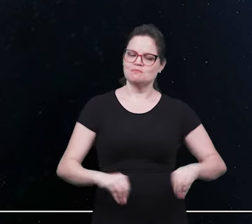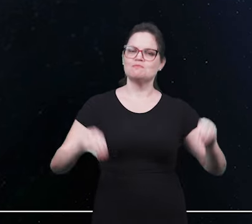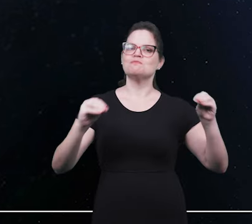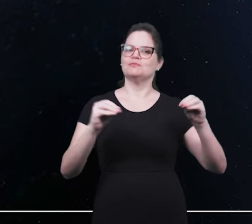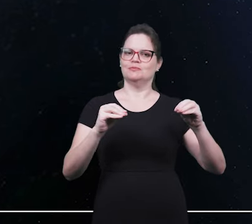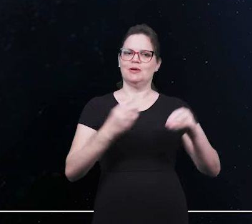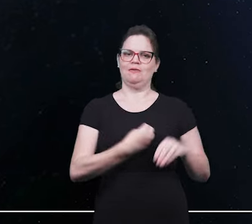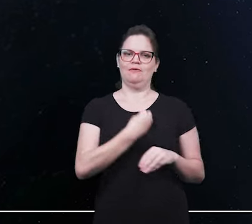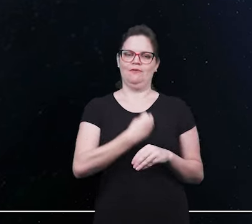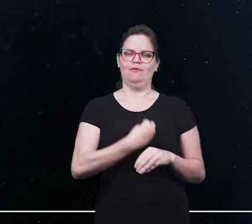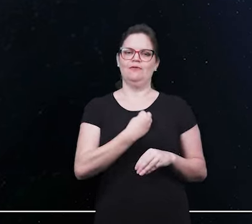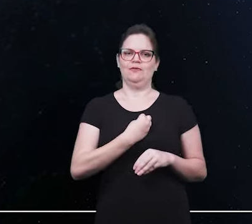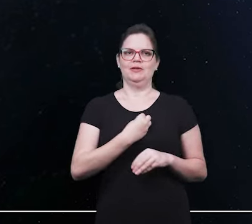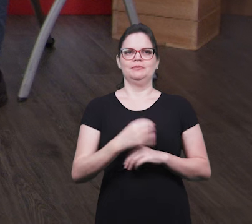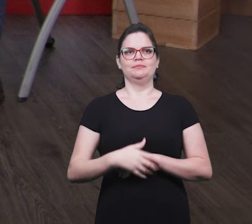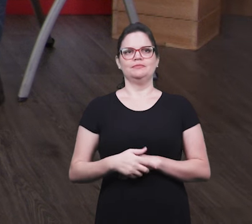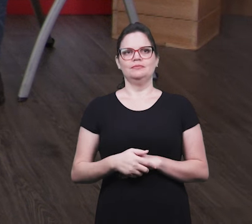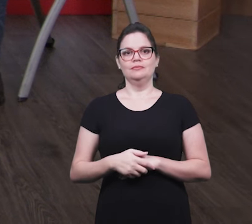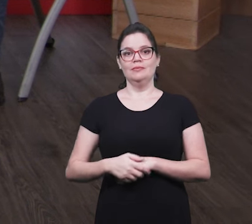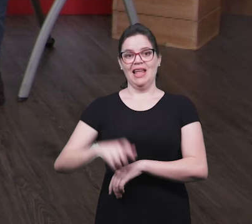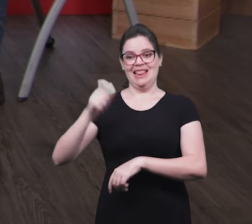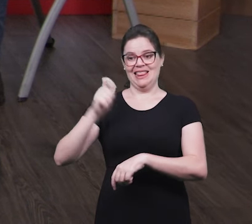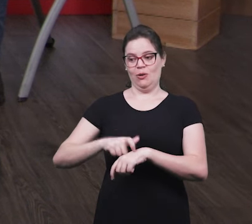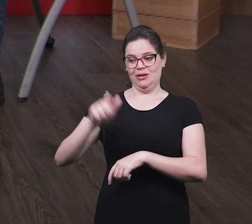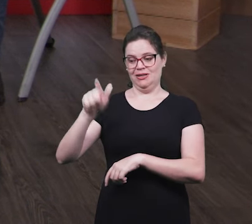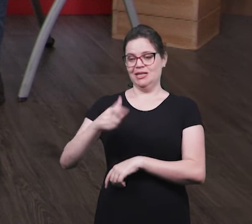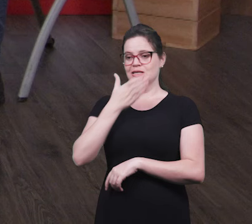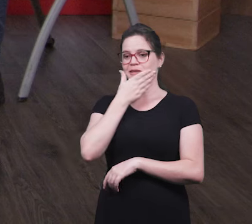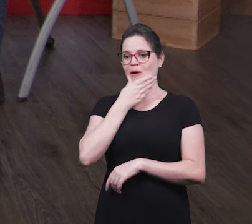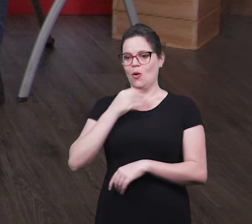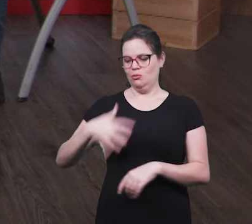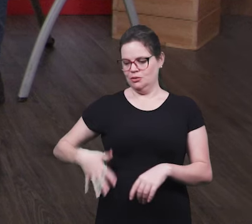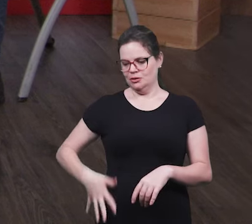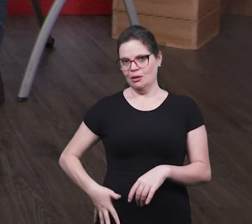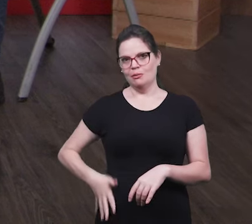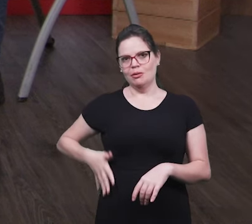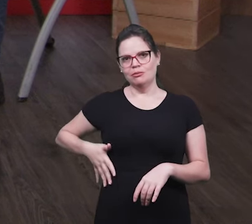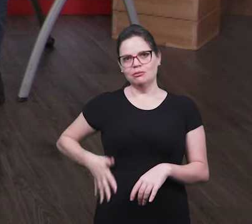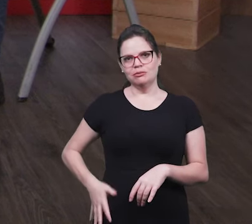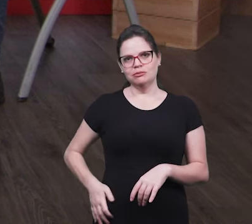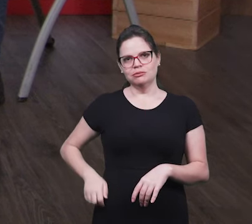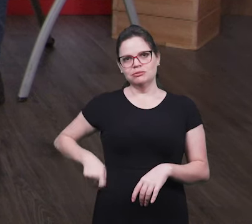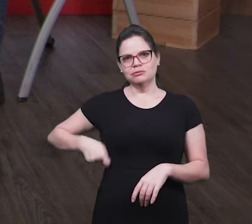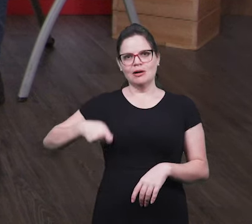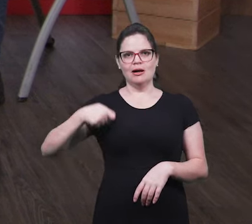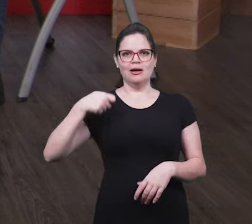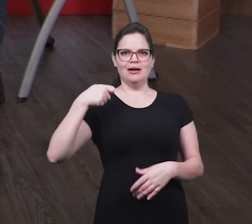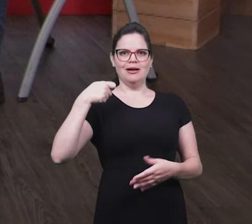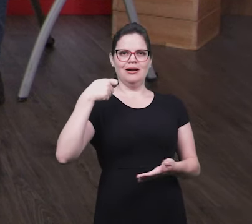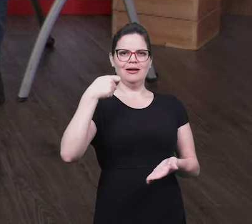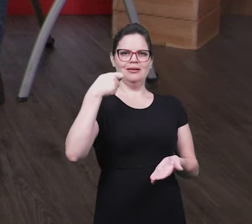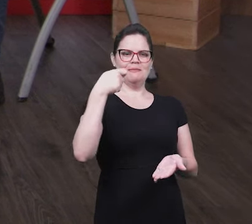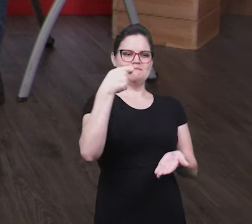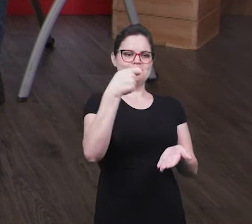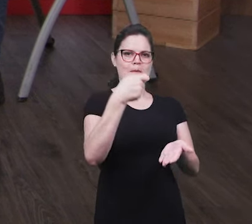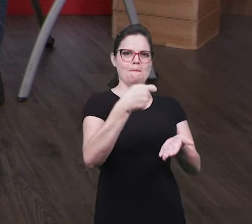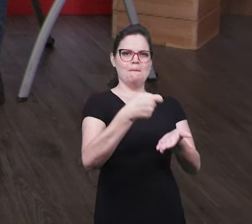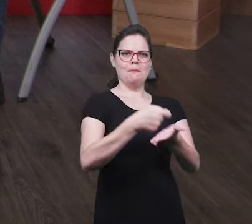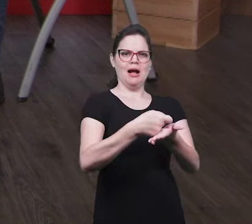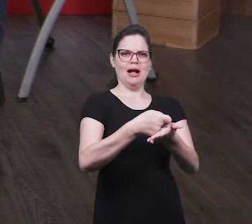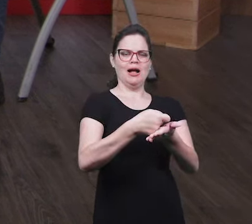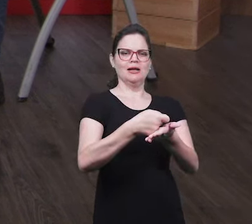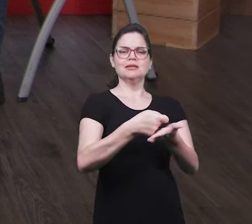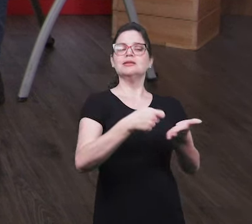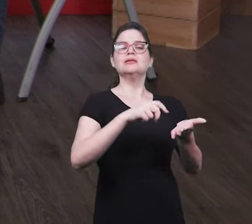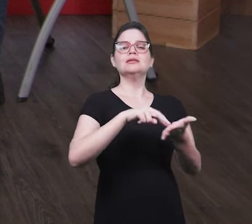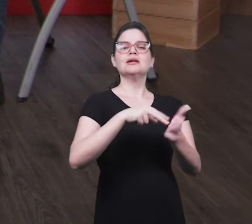Pastor Jerônimo, quando ele põe a mão no bolso dele para pagar pela bênção do Espírito Santo, ele estava